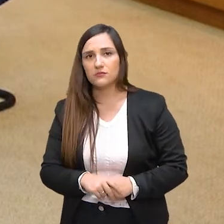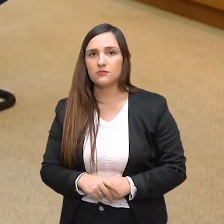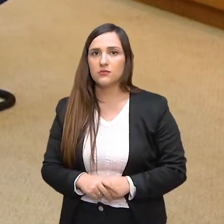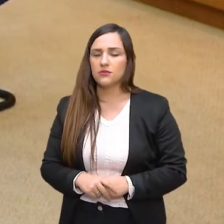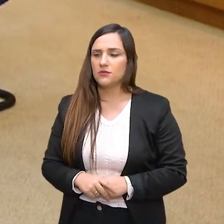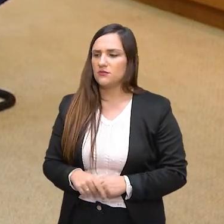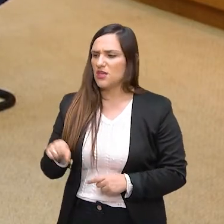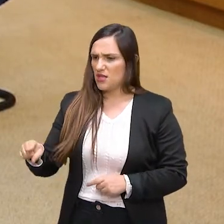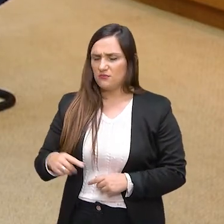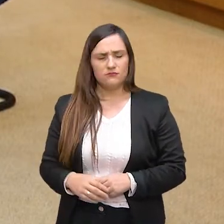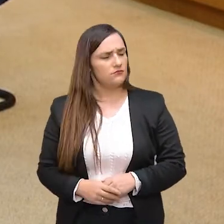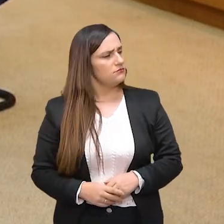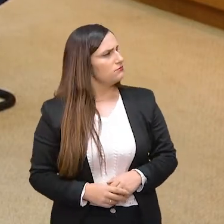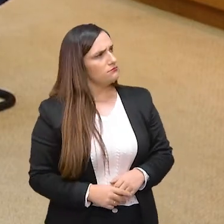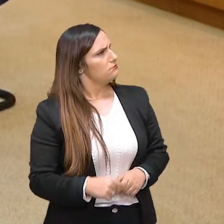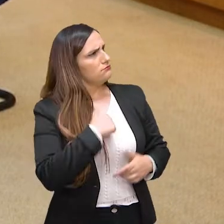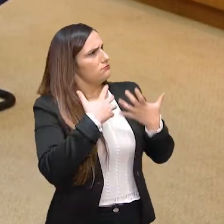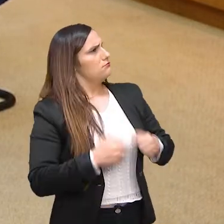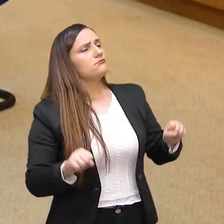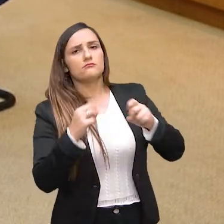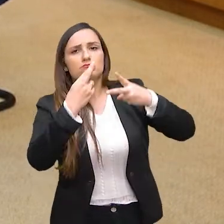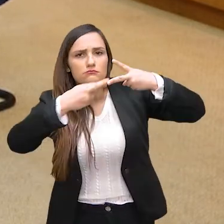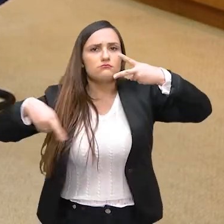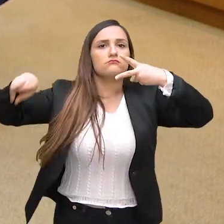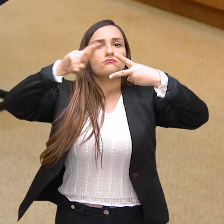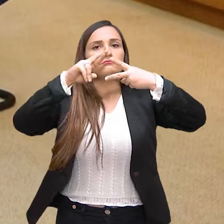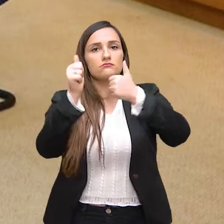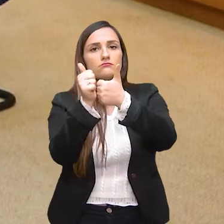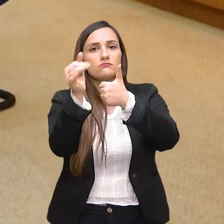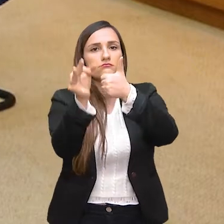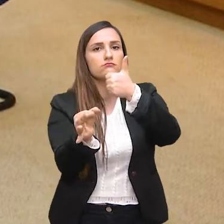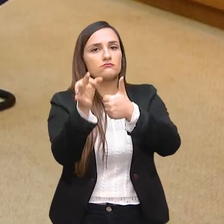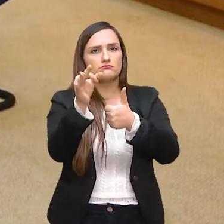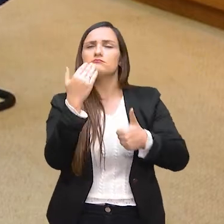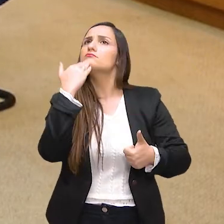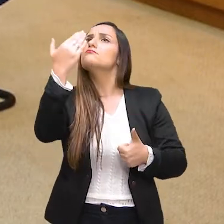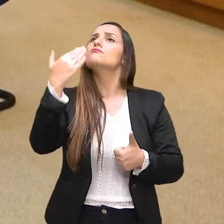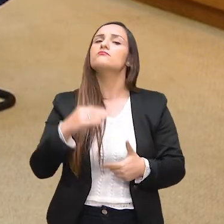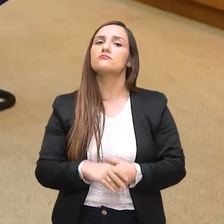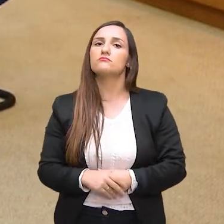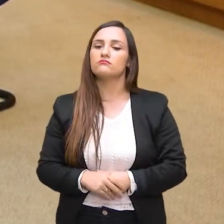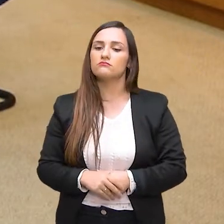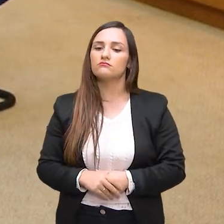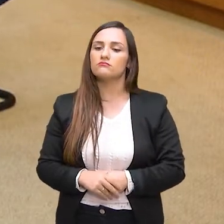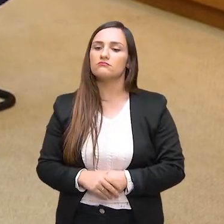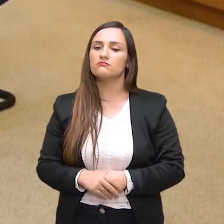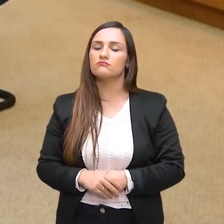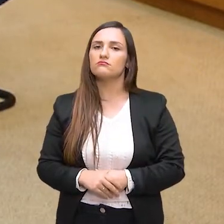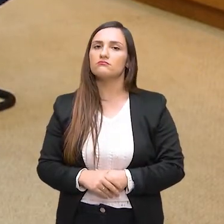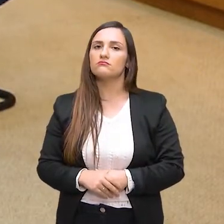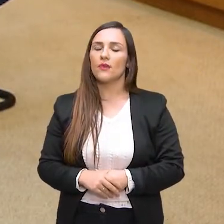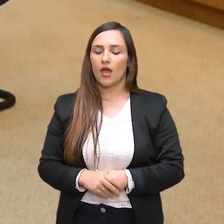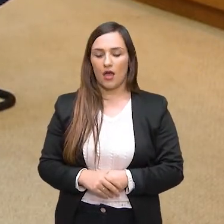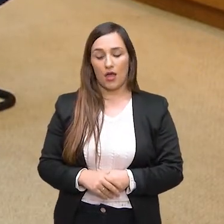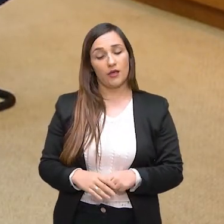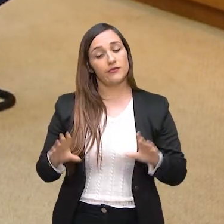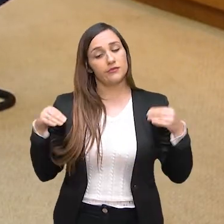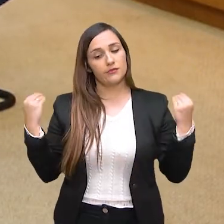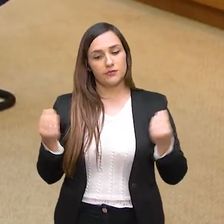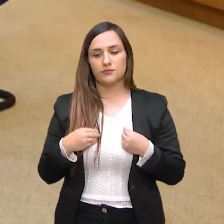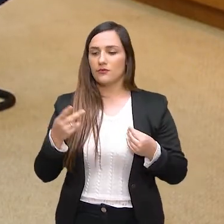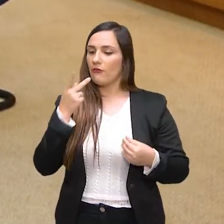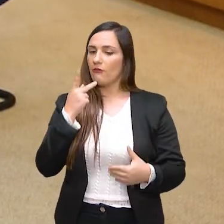E o réu não fica satisfeito, vai ao Tribunal de Justiça, o Tribunal de Justiça confirma. Aí o réu não paga. Mesmo